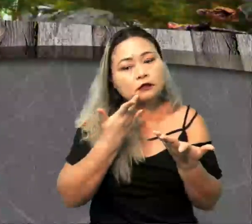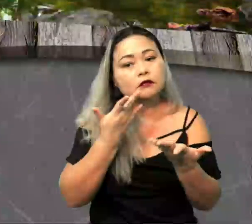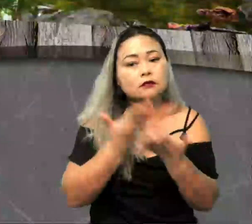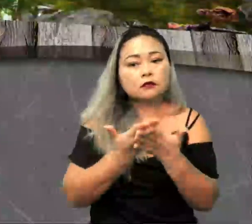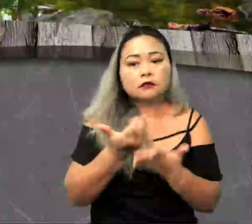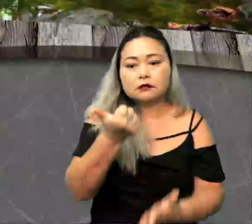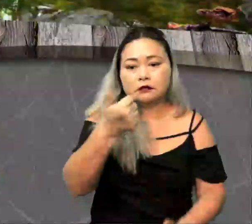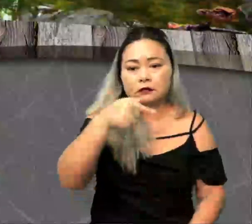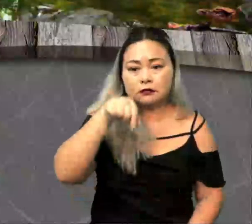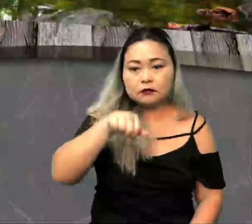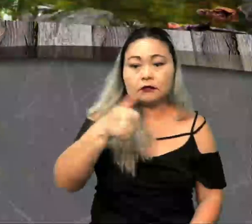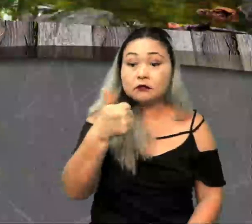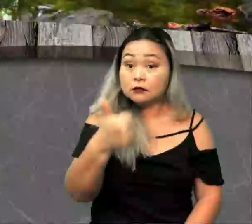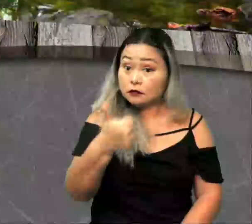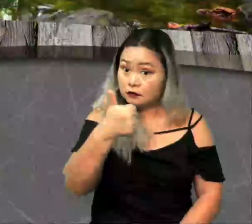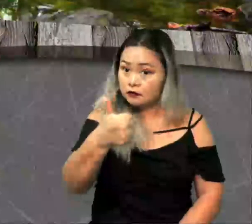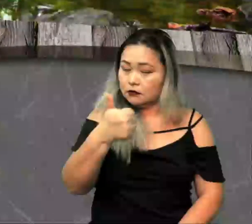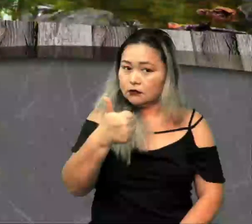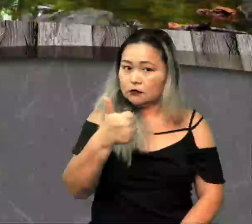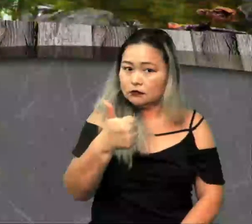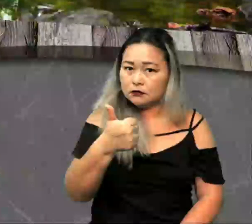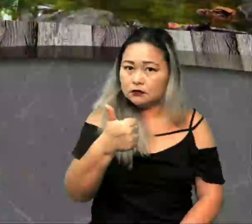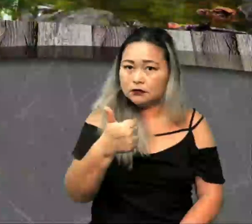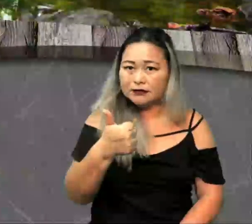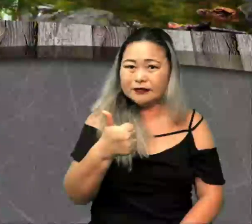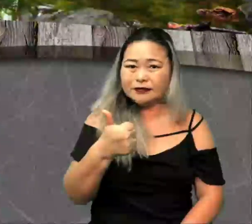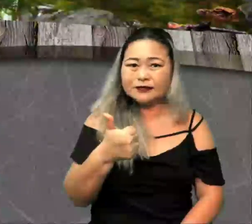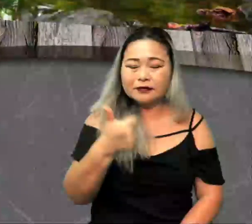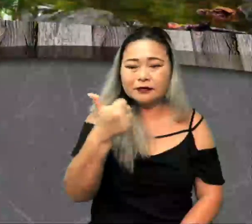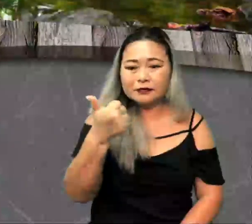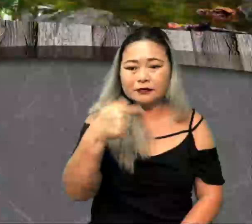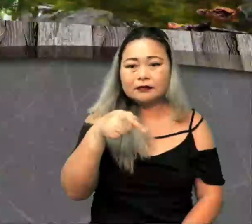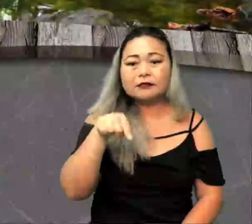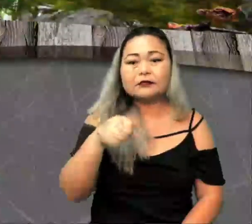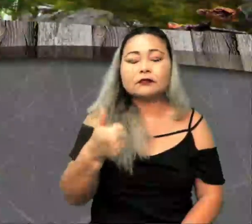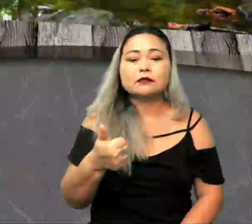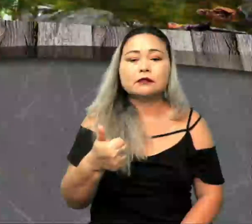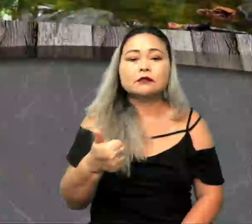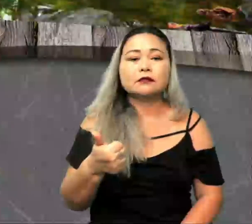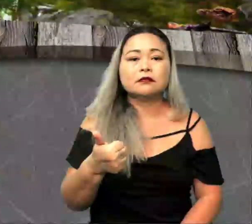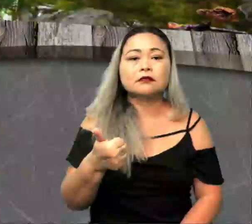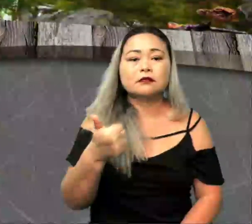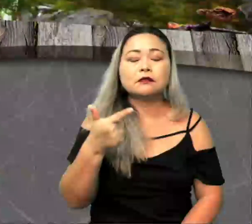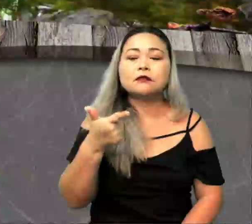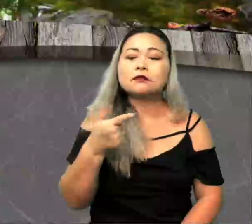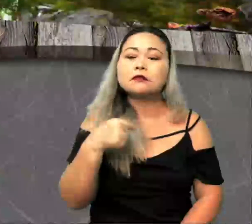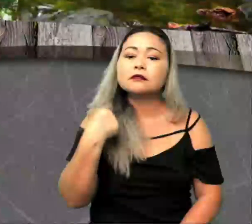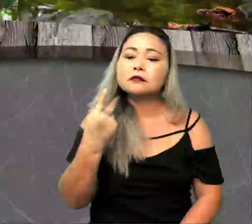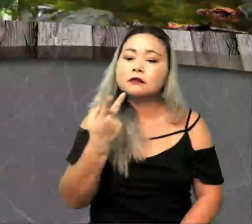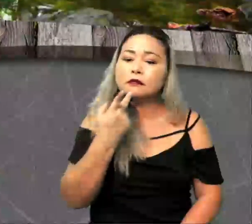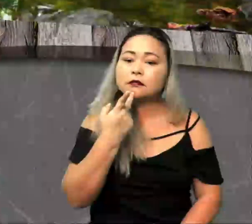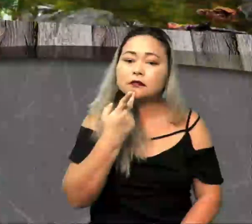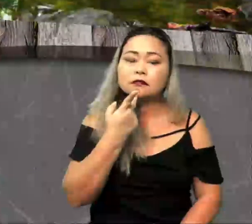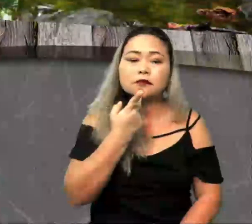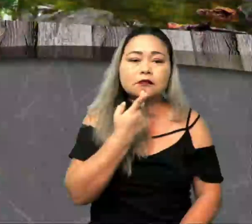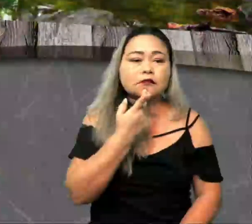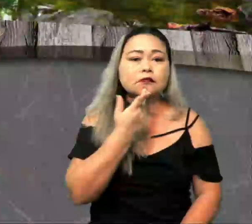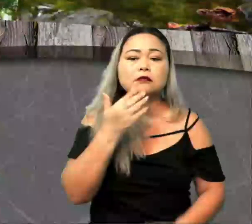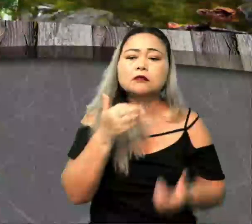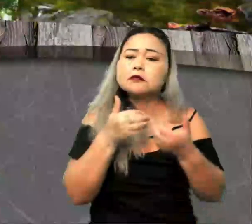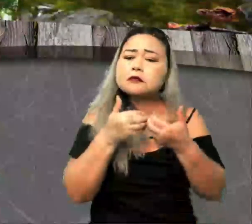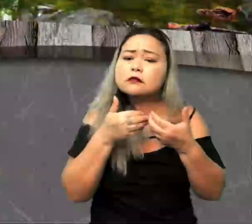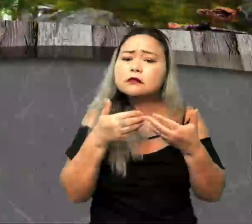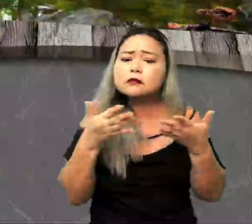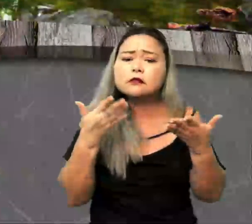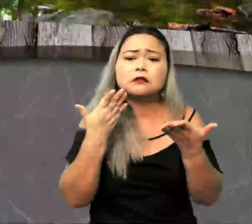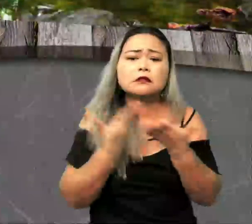aula 17.1, tá? 17.1. E a gente falou sobre o início